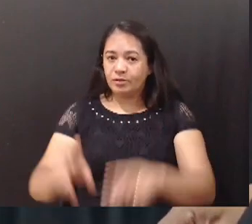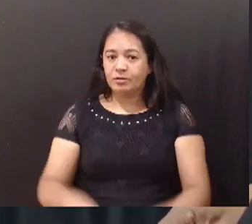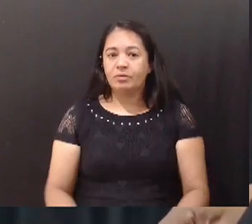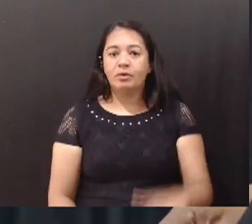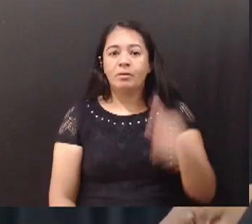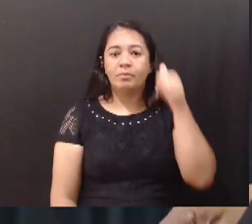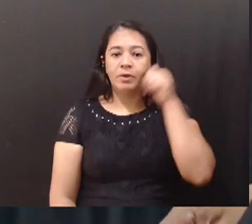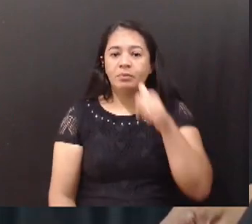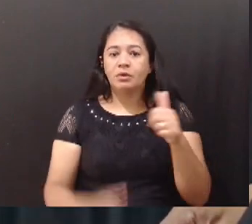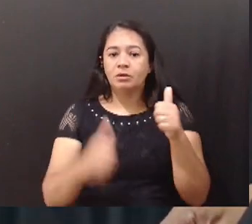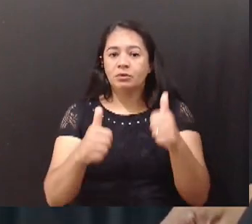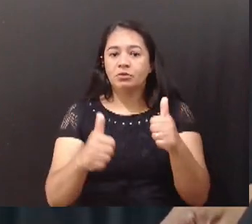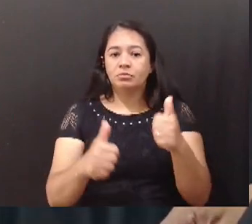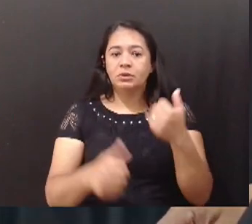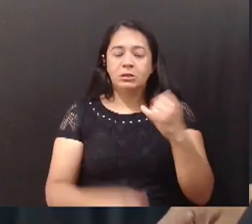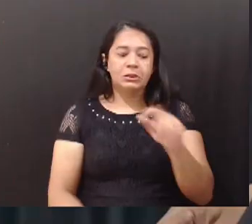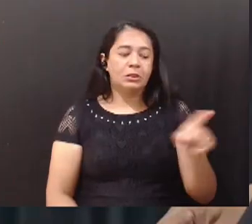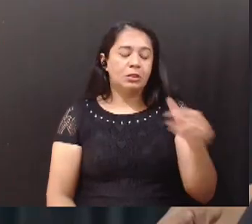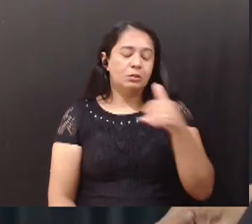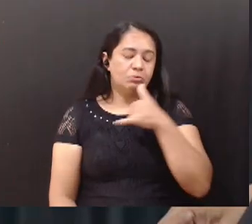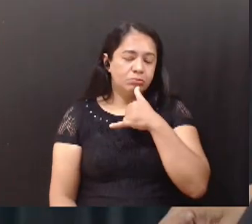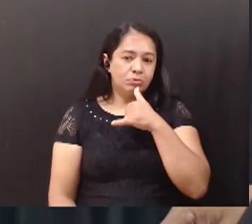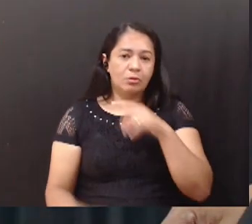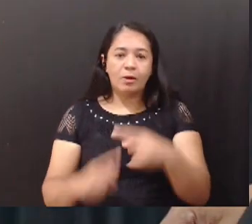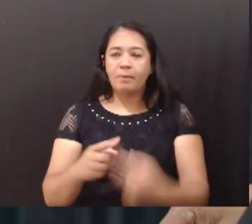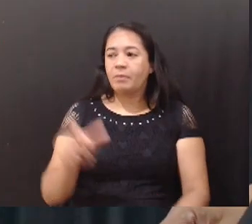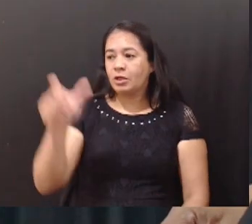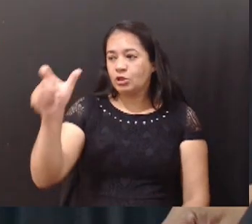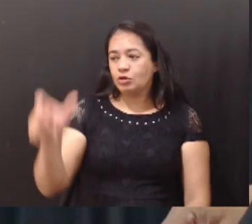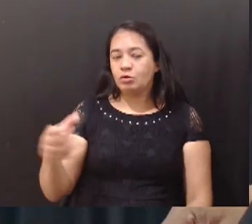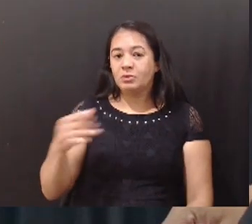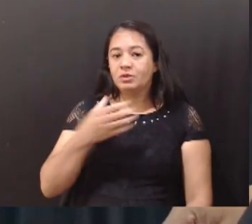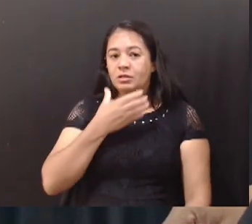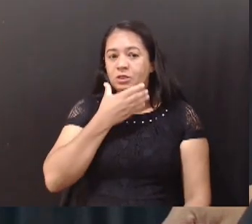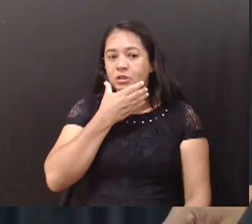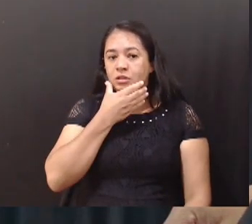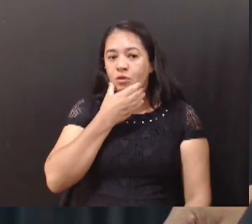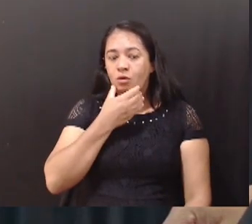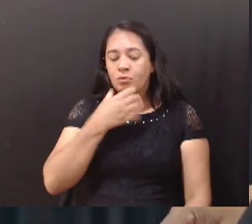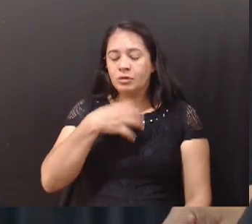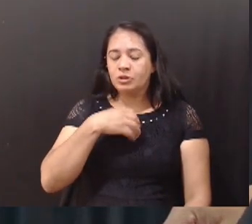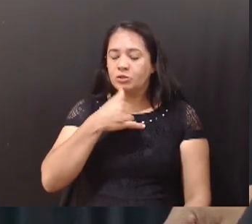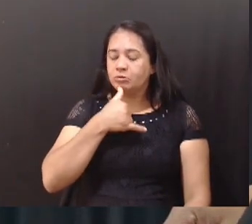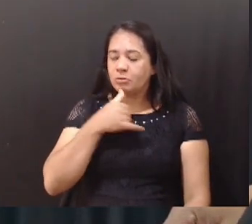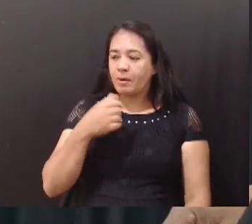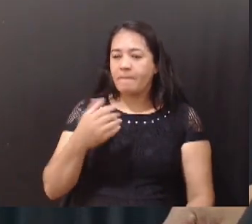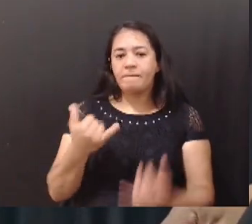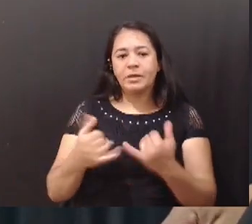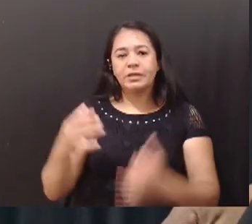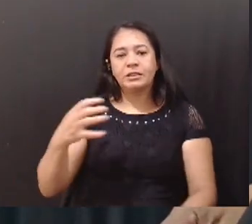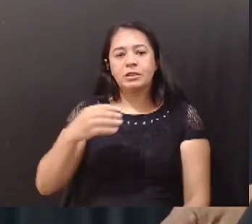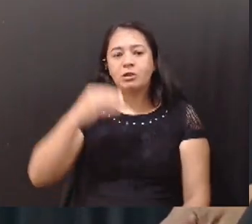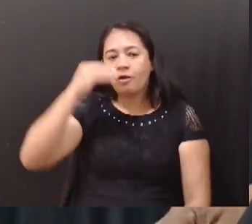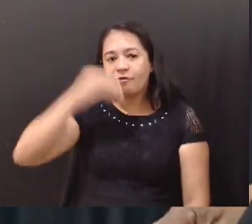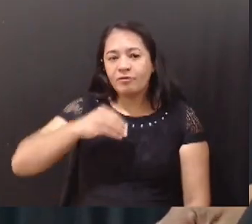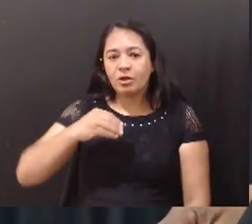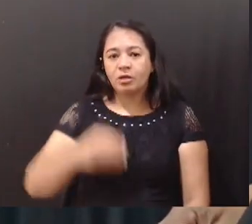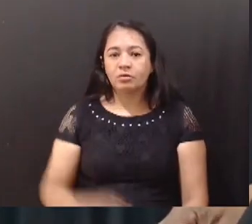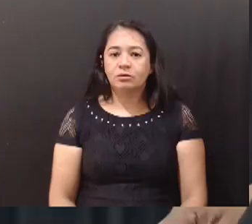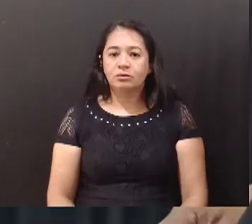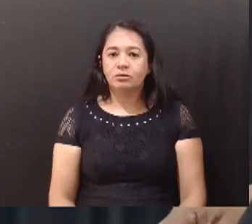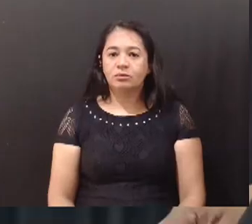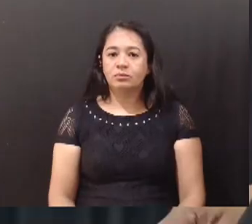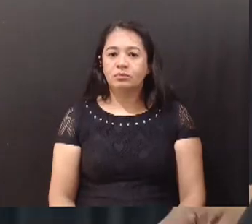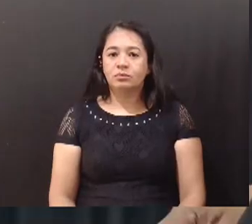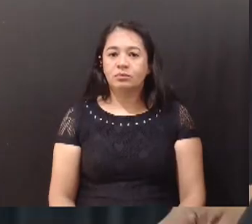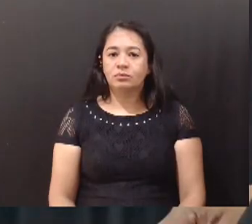estiver triste. Para o homem, ele é um fraco. Uau. Para o homem, tudo bem se ele reagir com raiva. Para a mulher, ela é